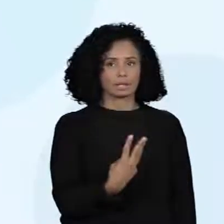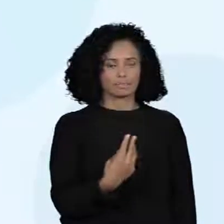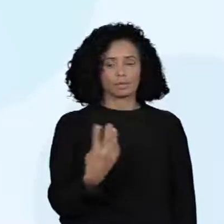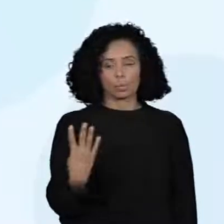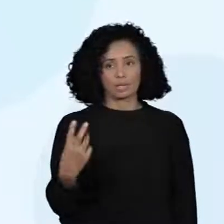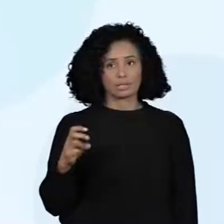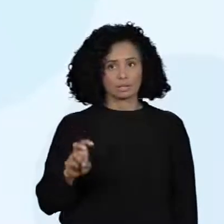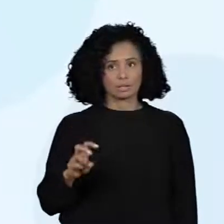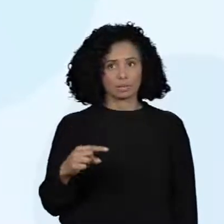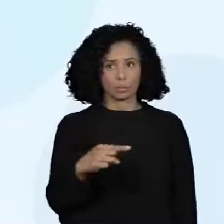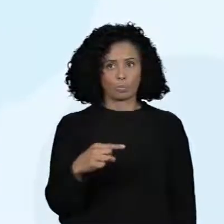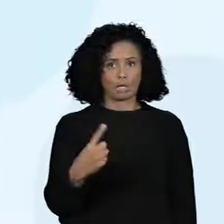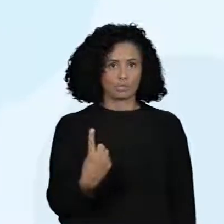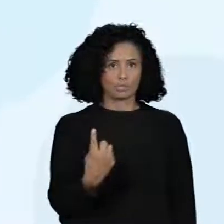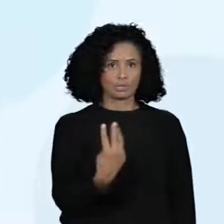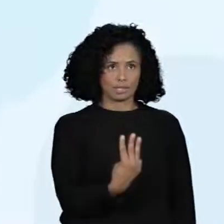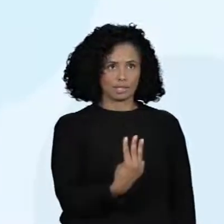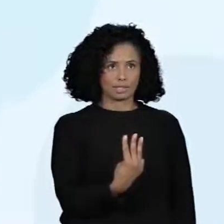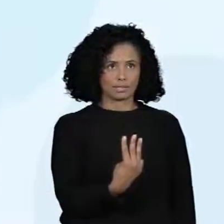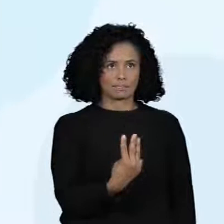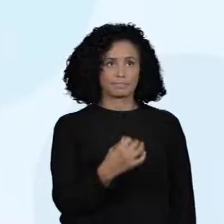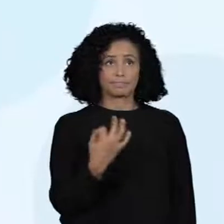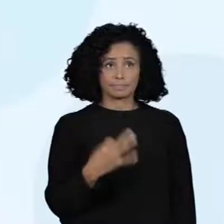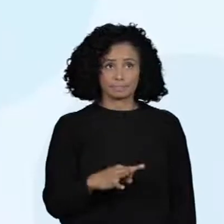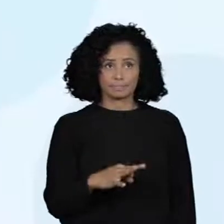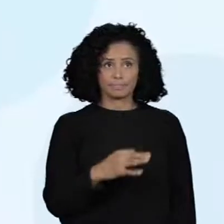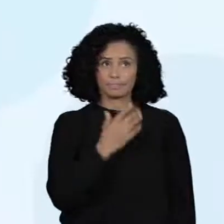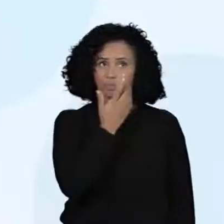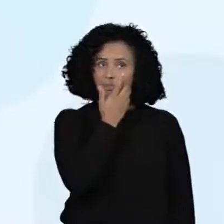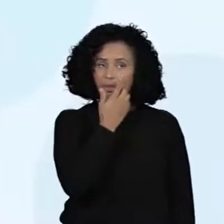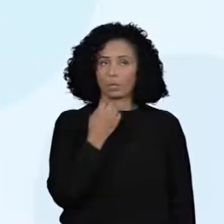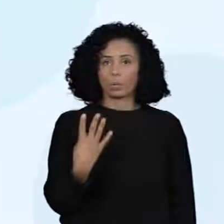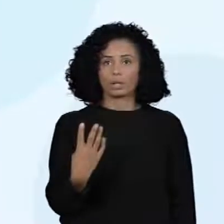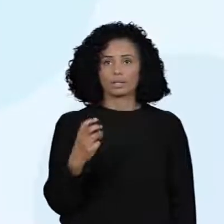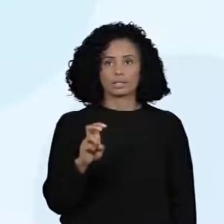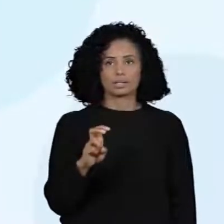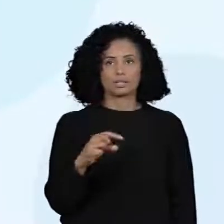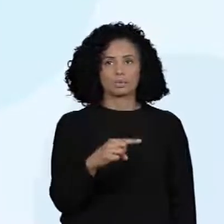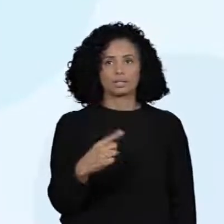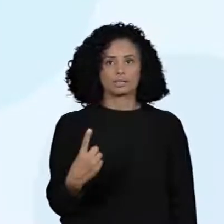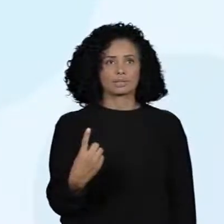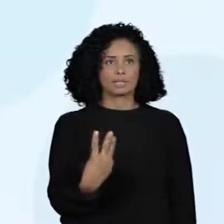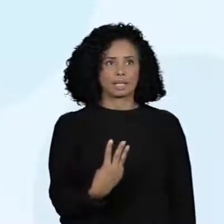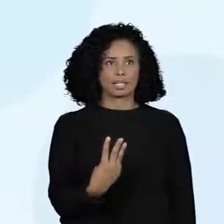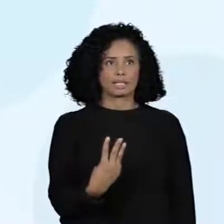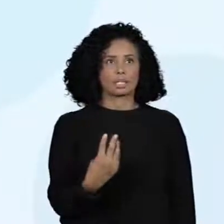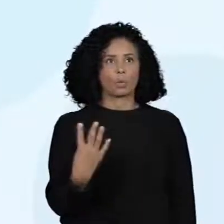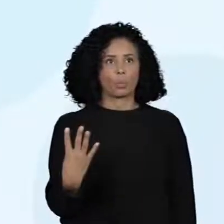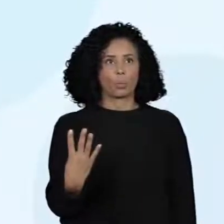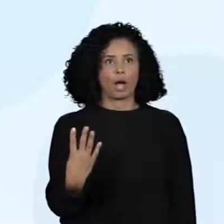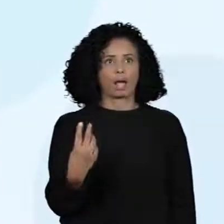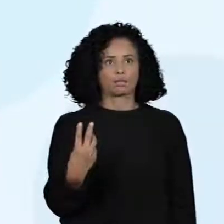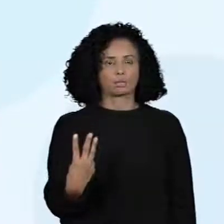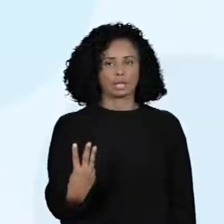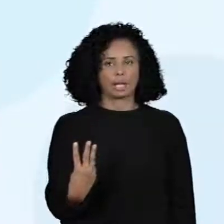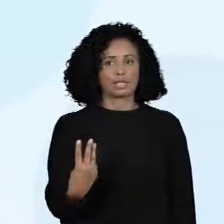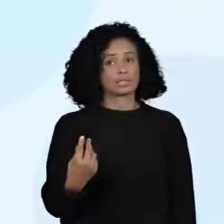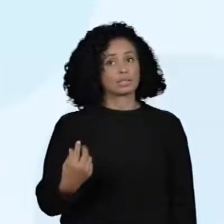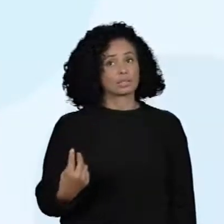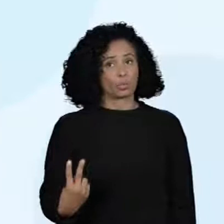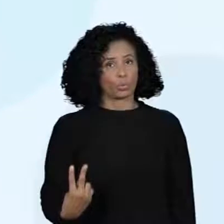unidades. 2 unidades. E se eu tenho 4 unidades, tiro 1. Sobra 3. Logo,